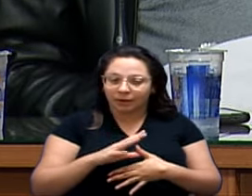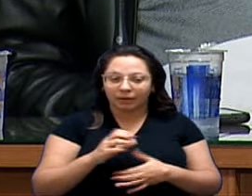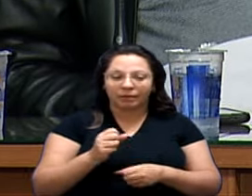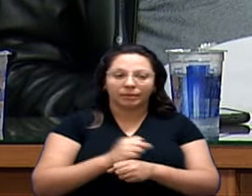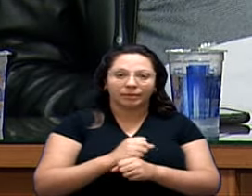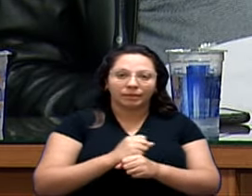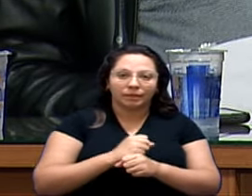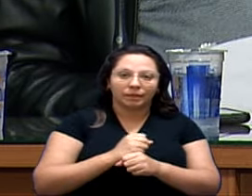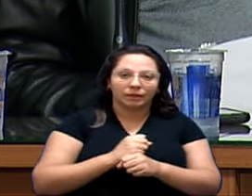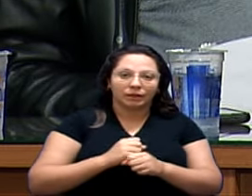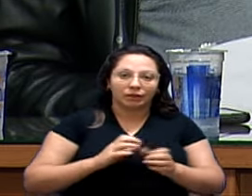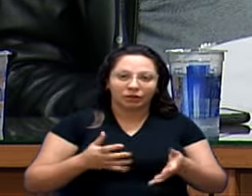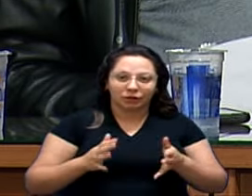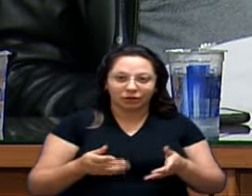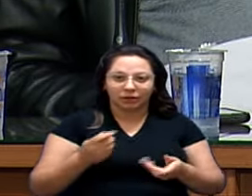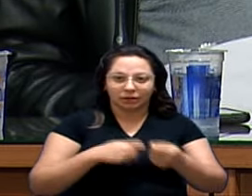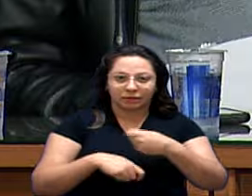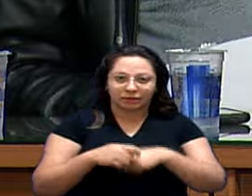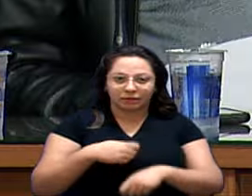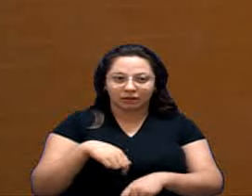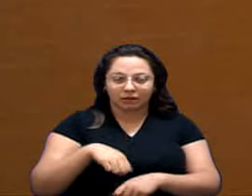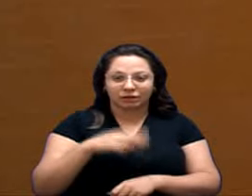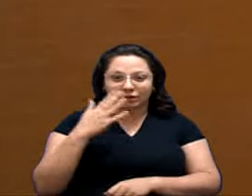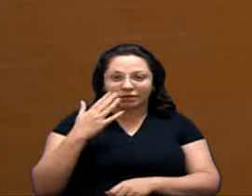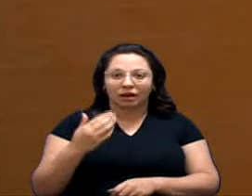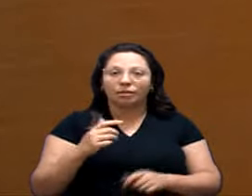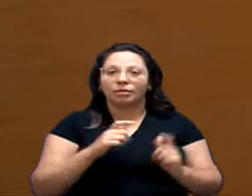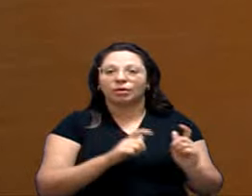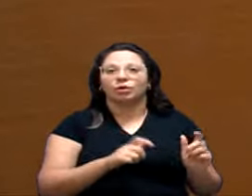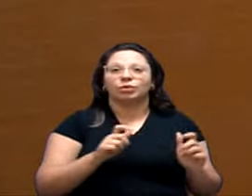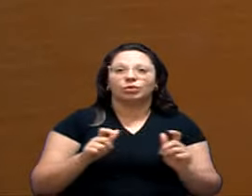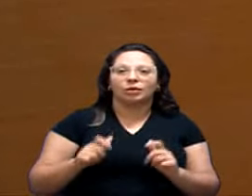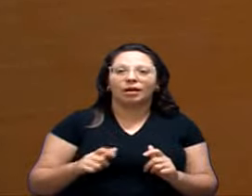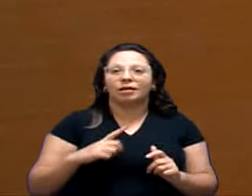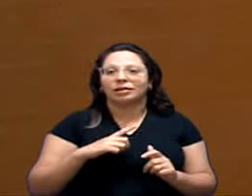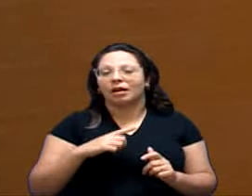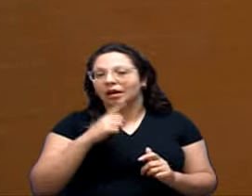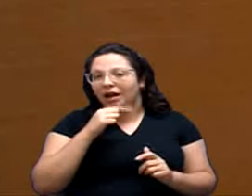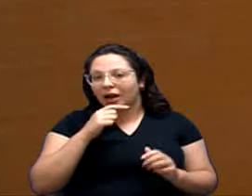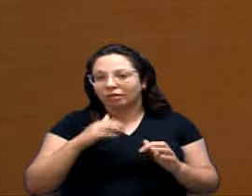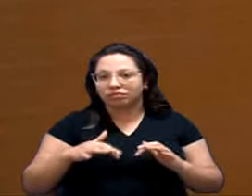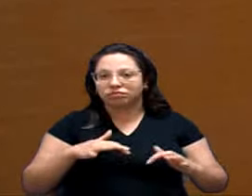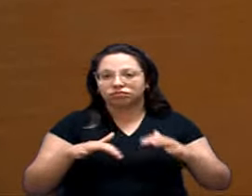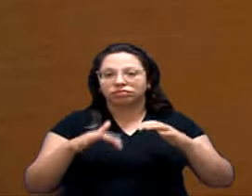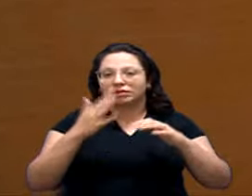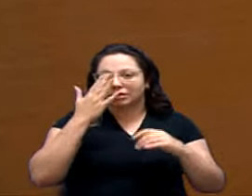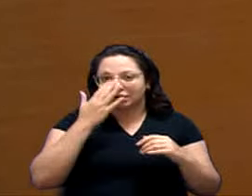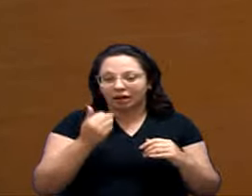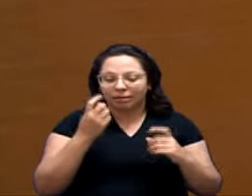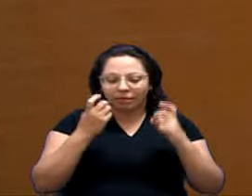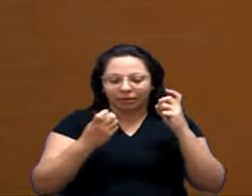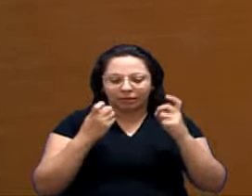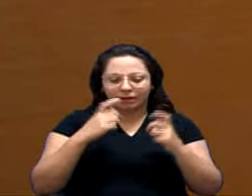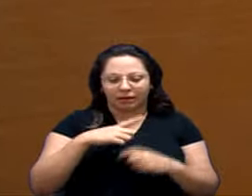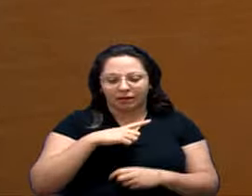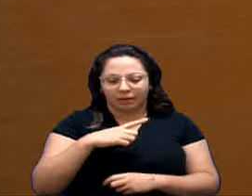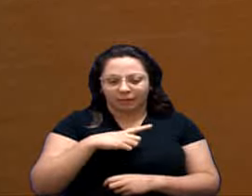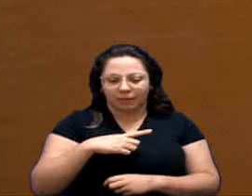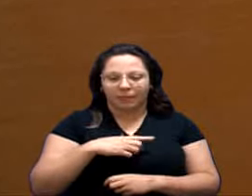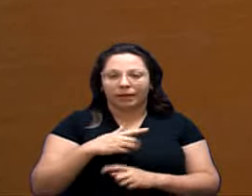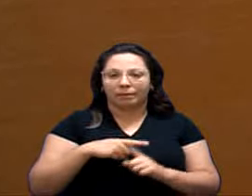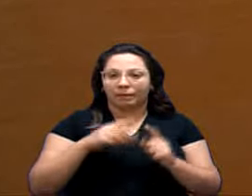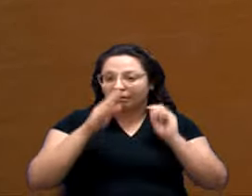na administração pública a gente sabe as zonas as áreas que que inundam né então a gente sabe da preocupação de